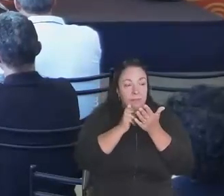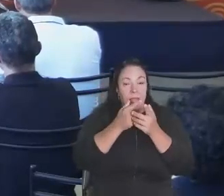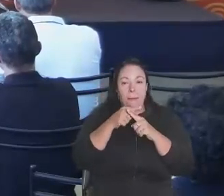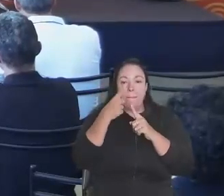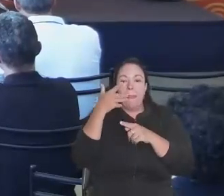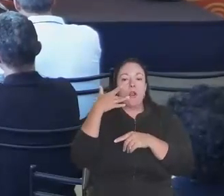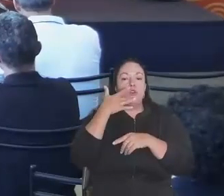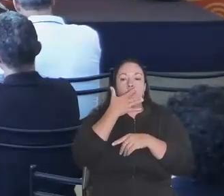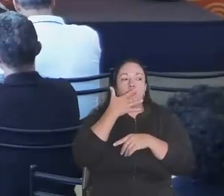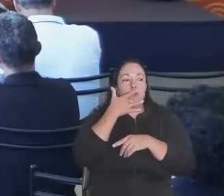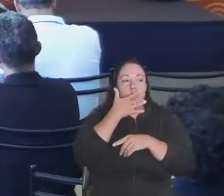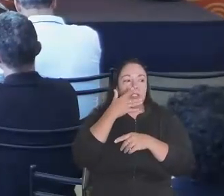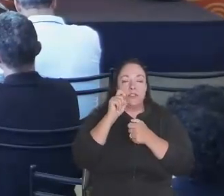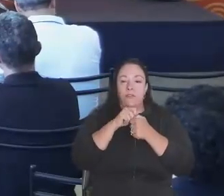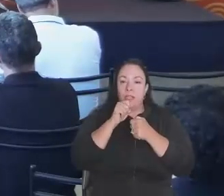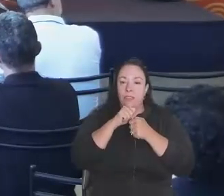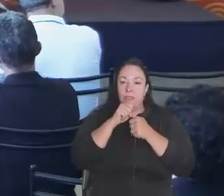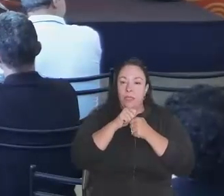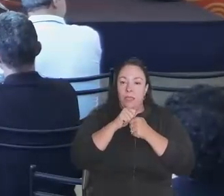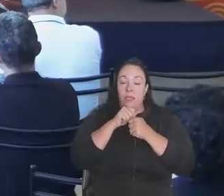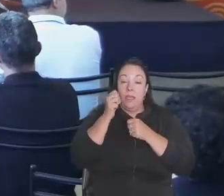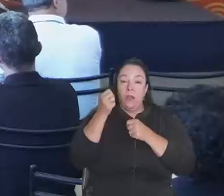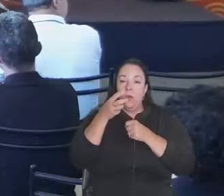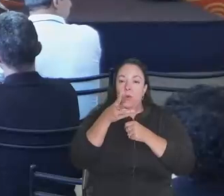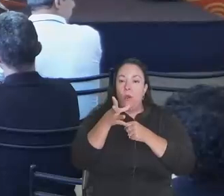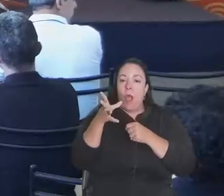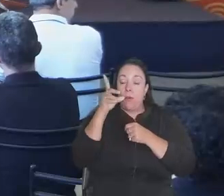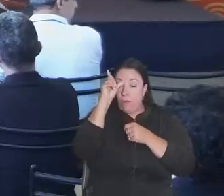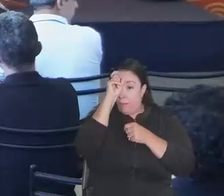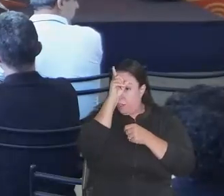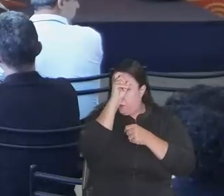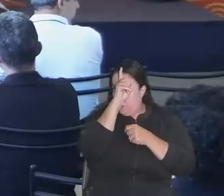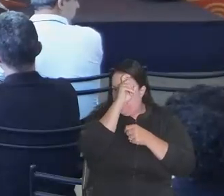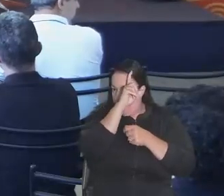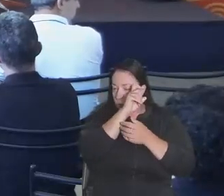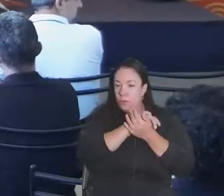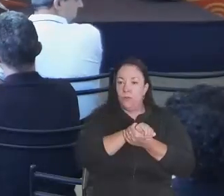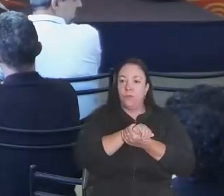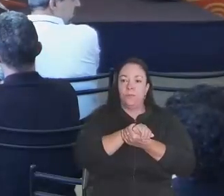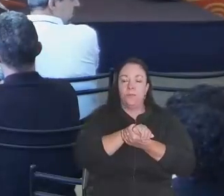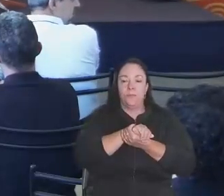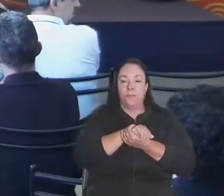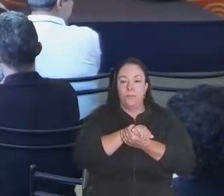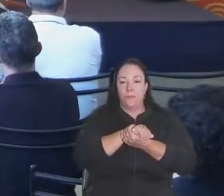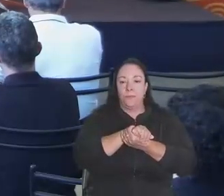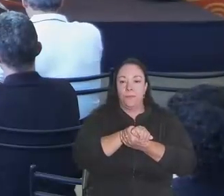prazer em fazer? E qual aquela que foi mais difícil?